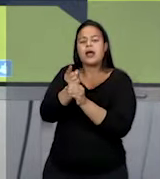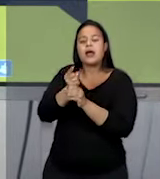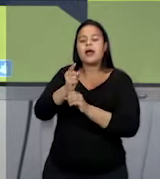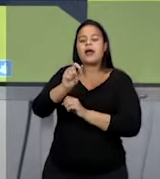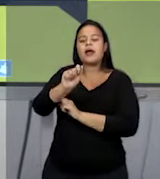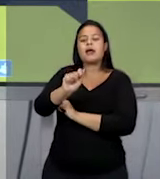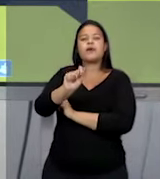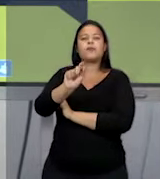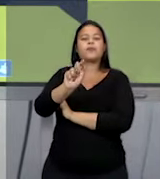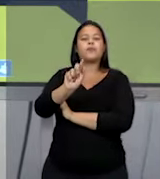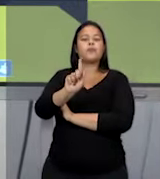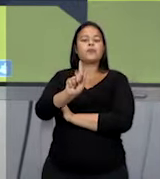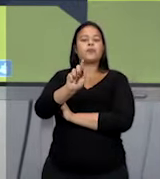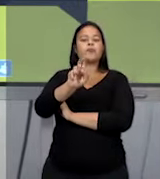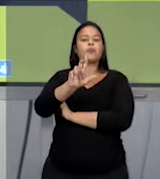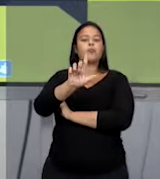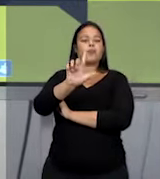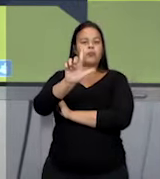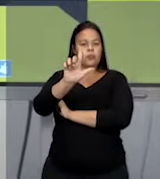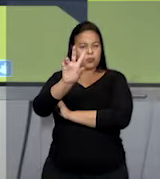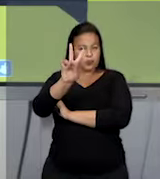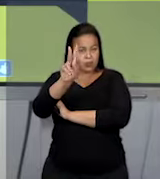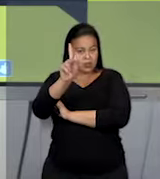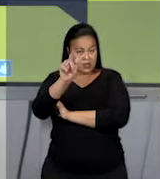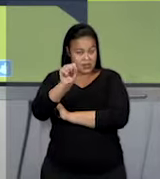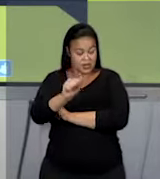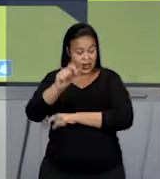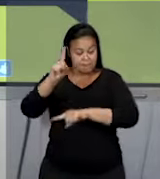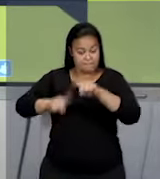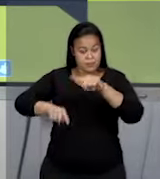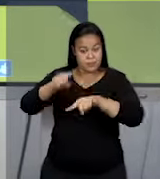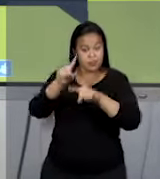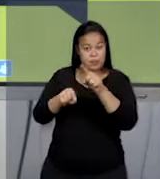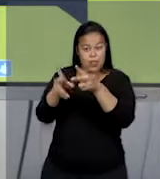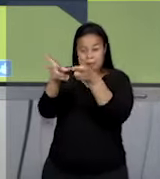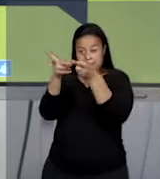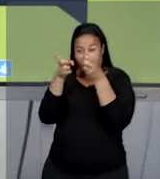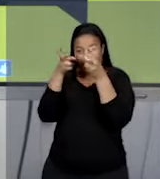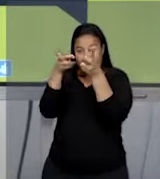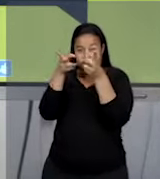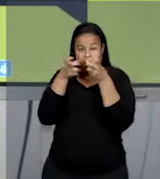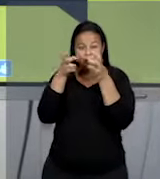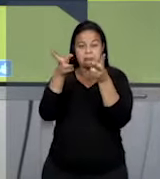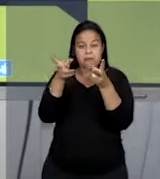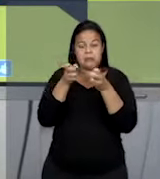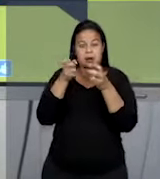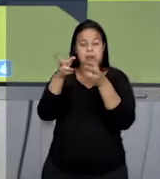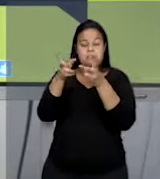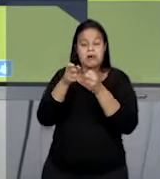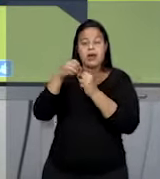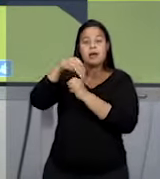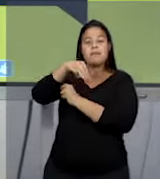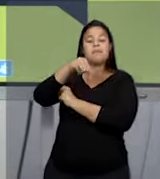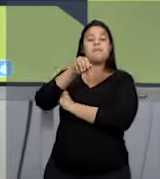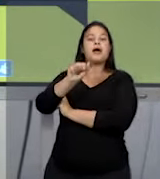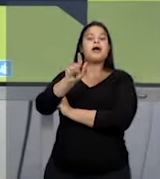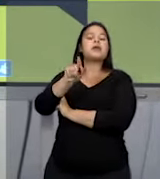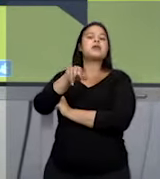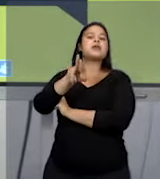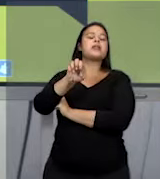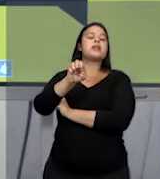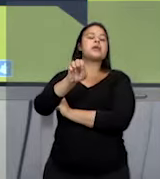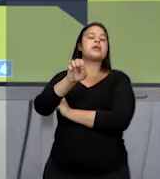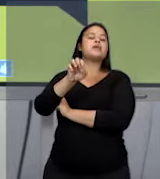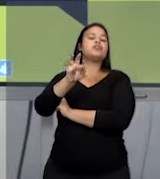Uma agulha que tem a propriedade, né, de ser atraída por magnetismo.